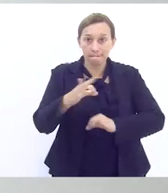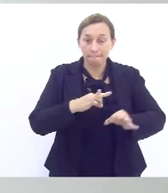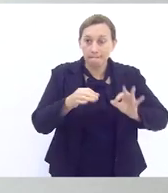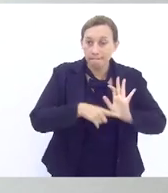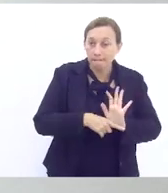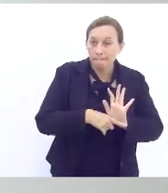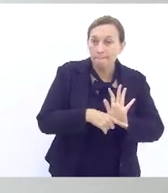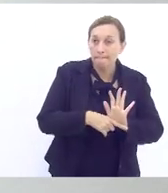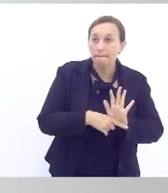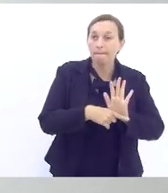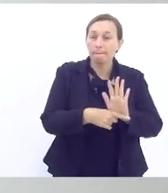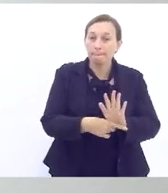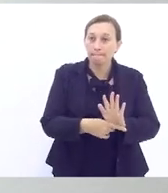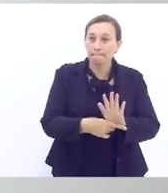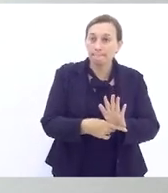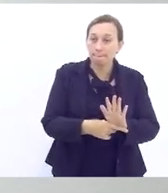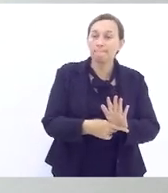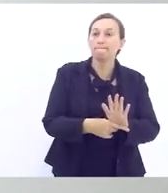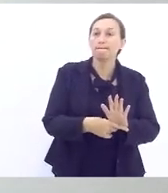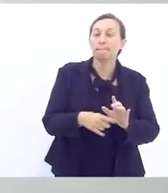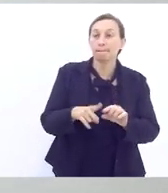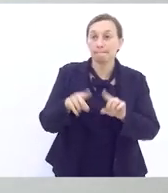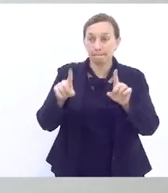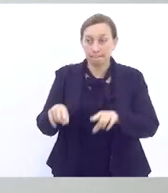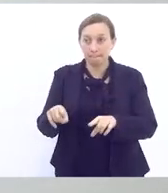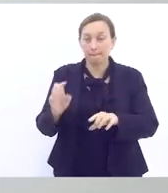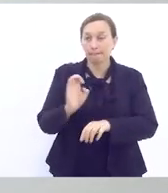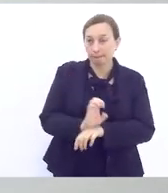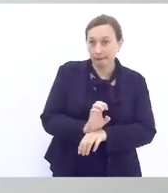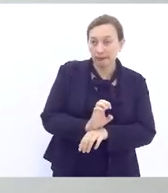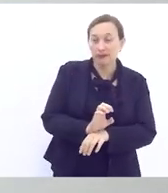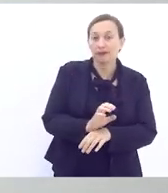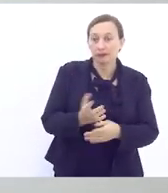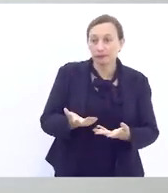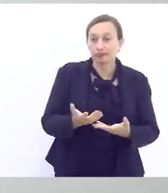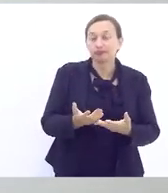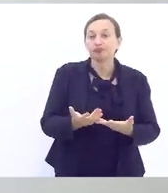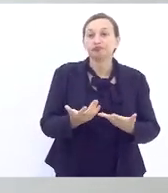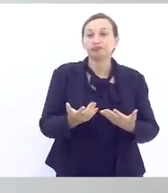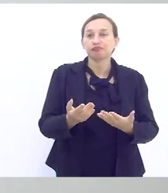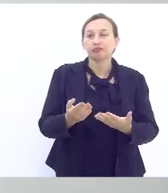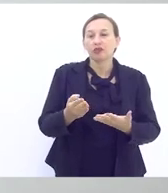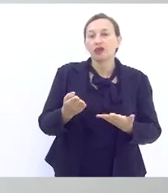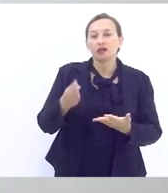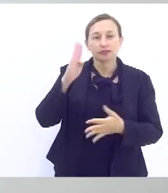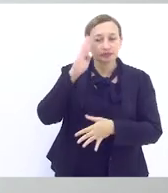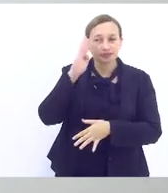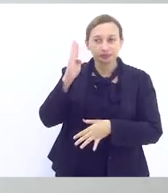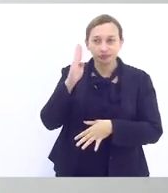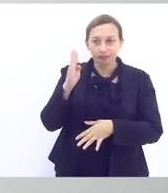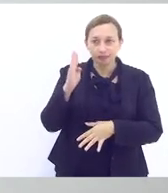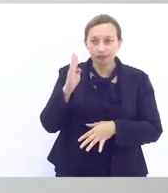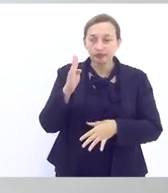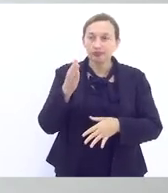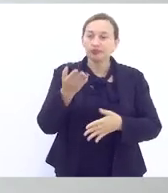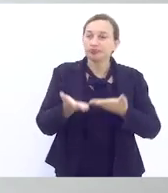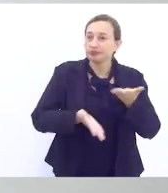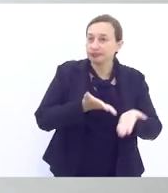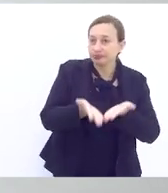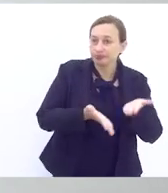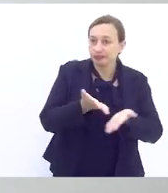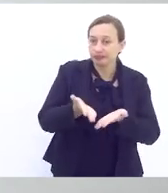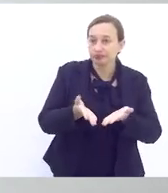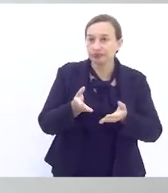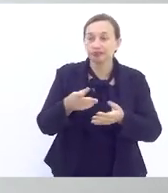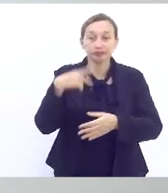de estado referente aos apeoes e os eppps desejos que são as especialistas de política pública e hoje que eu cuido de planejamento e o